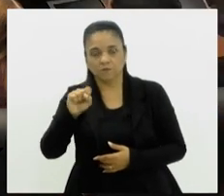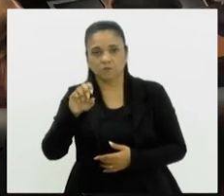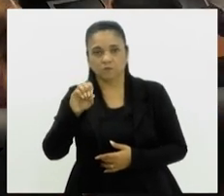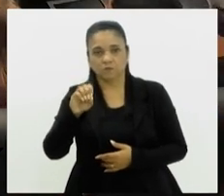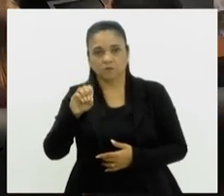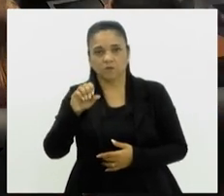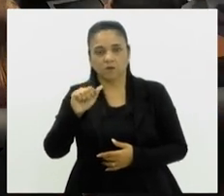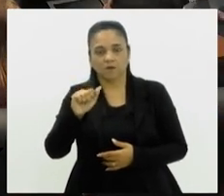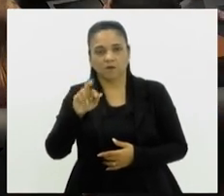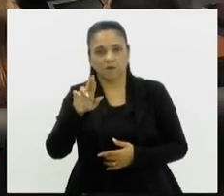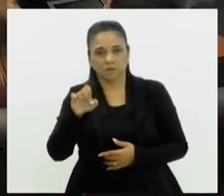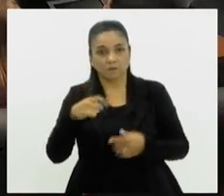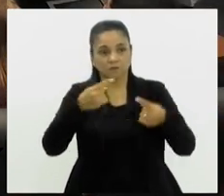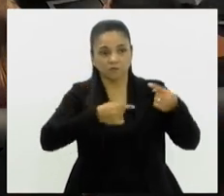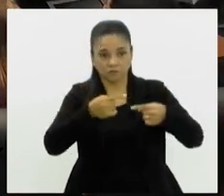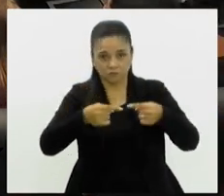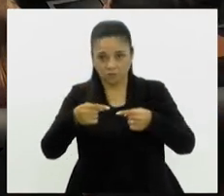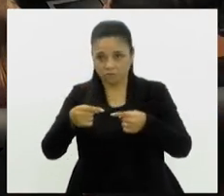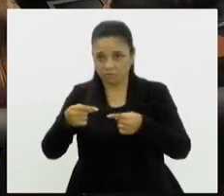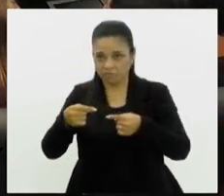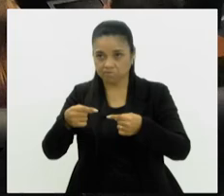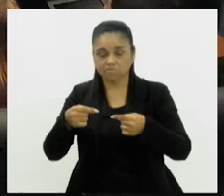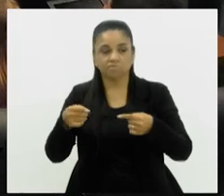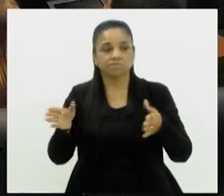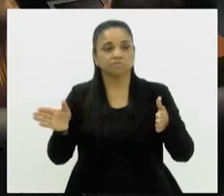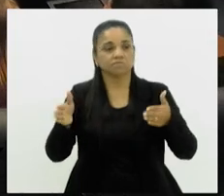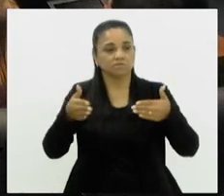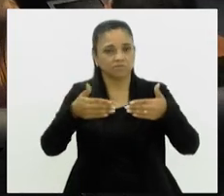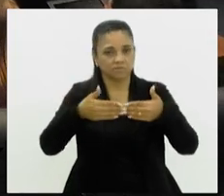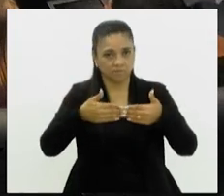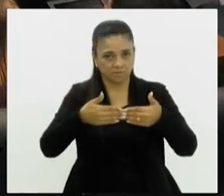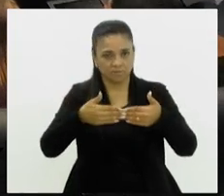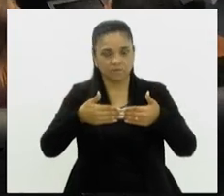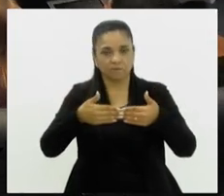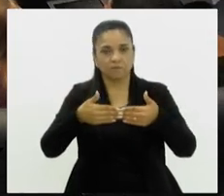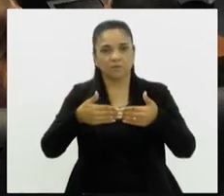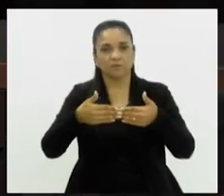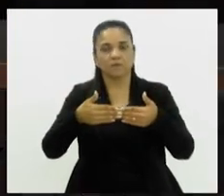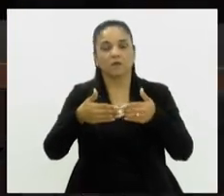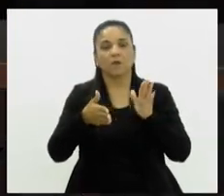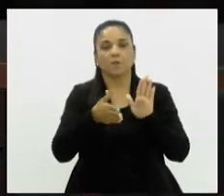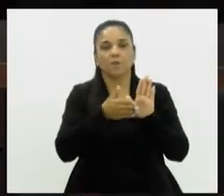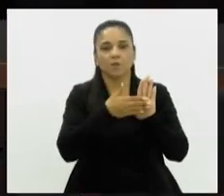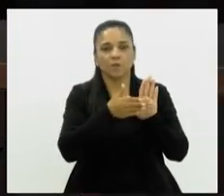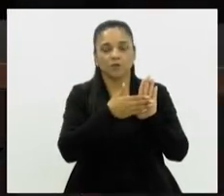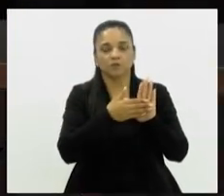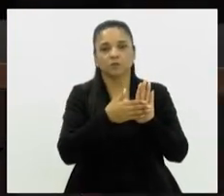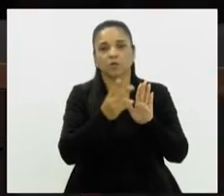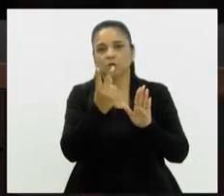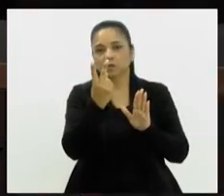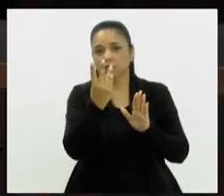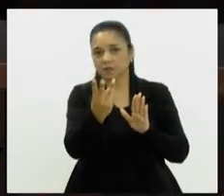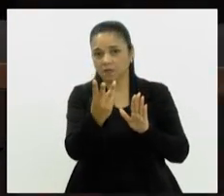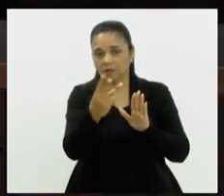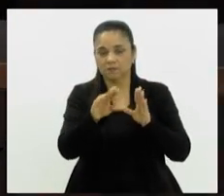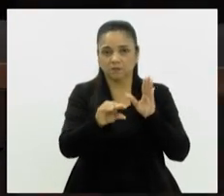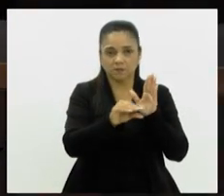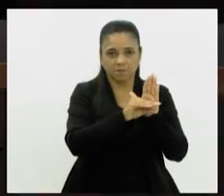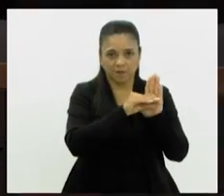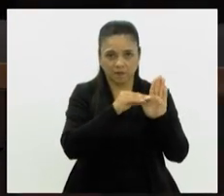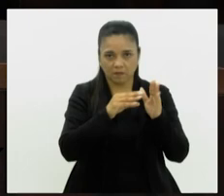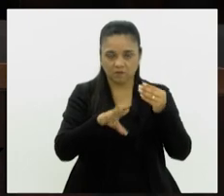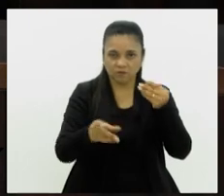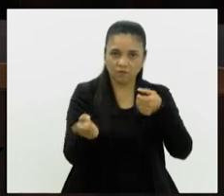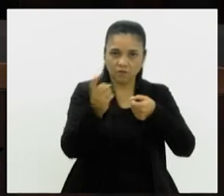Em discussão. Não havendo quem queira discutir, encerrada a discussão, a presente proposta recebeu 3 emendas,